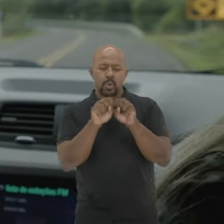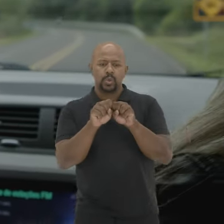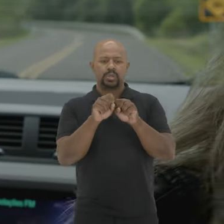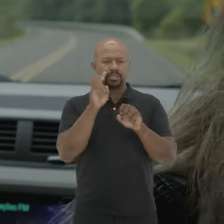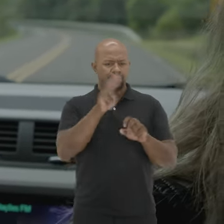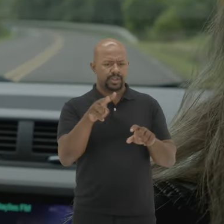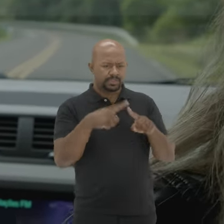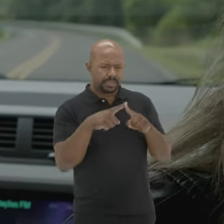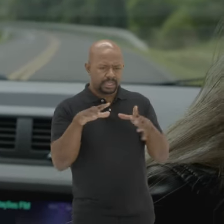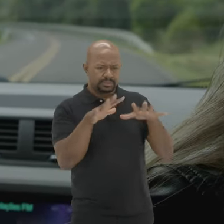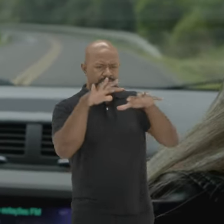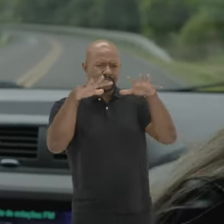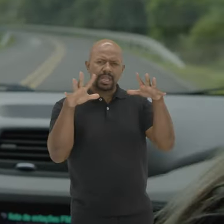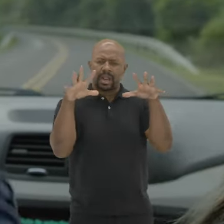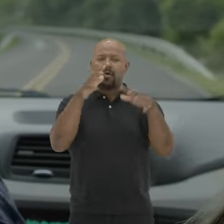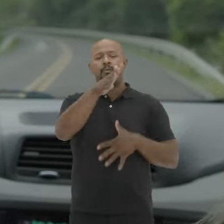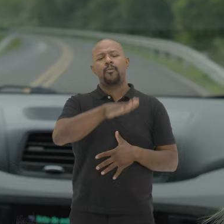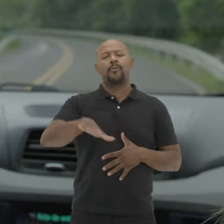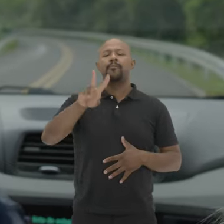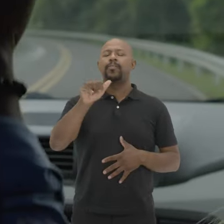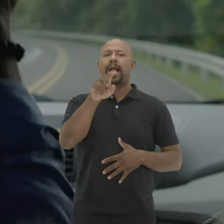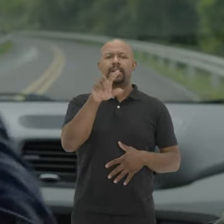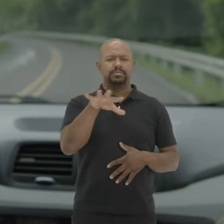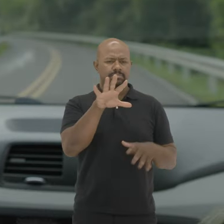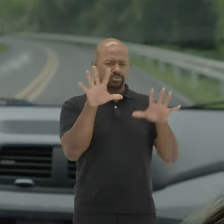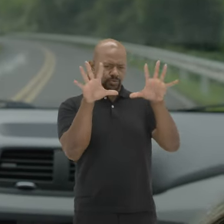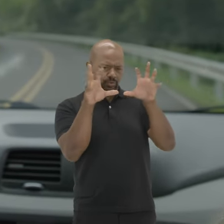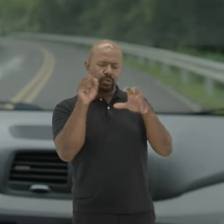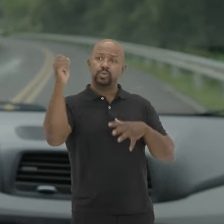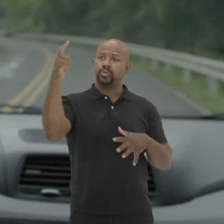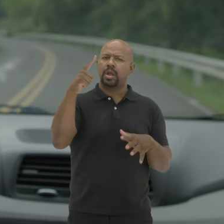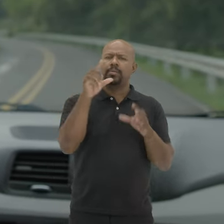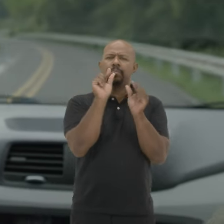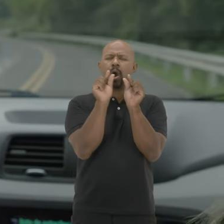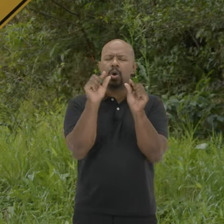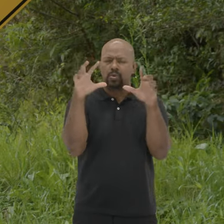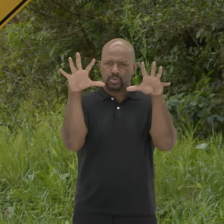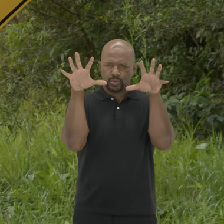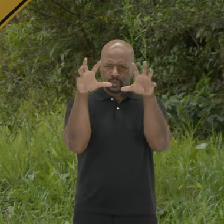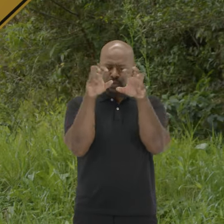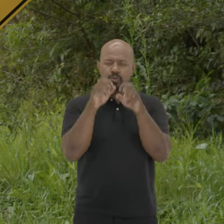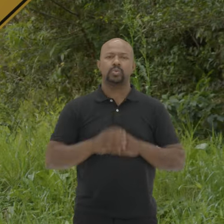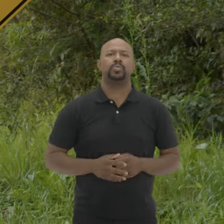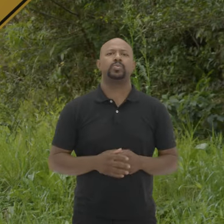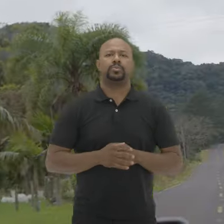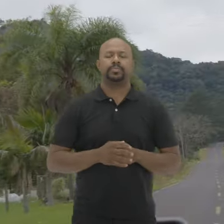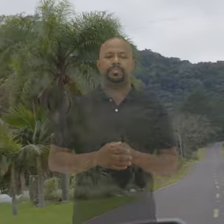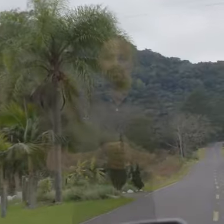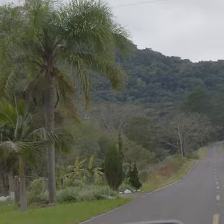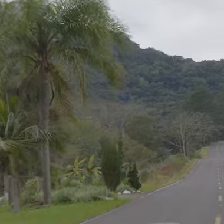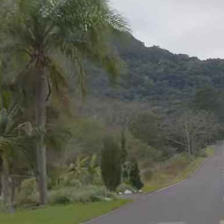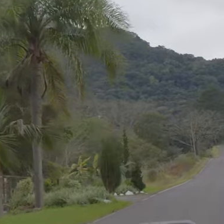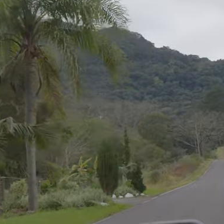para ver bem assim pela característica da geografia, né? Que é um vale e ele fica escuro porque o sol bate muito pouco aqui. Placa de trânsito indicando o